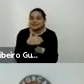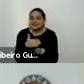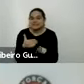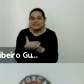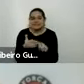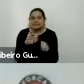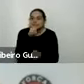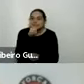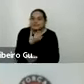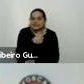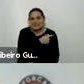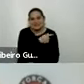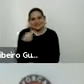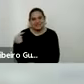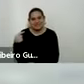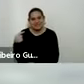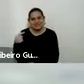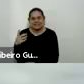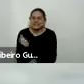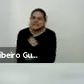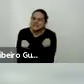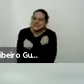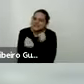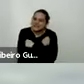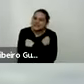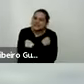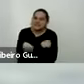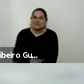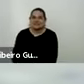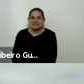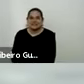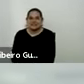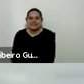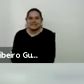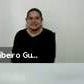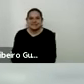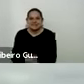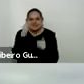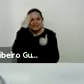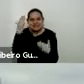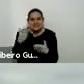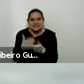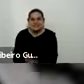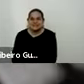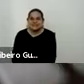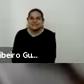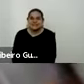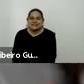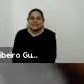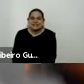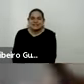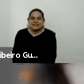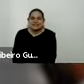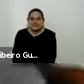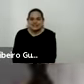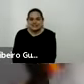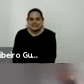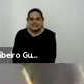semana. Um grande Perfeito, vamos abraço. lá. Também para Muito você, obrigada. tá? Beijo, tchau.